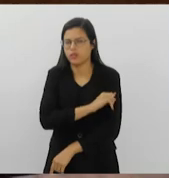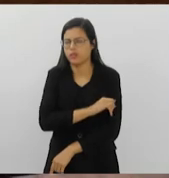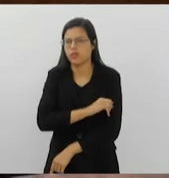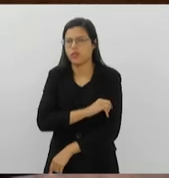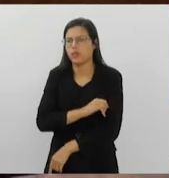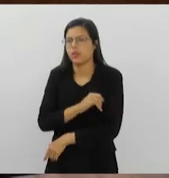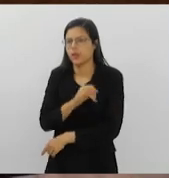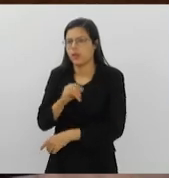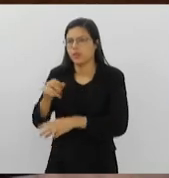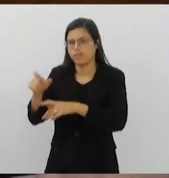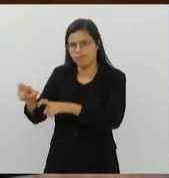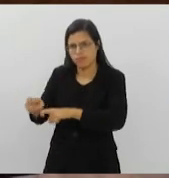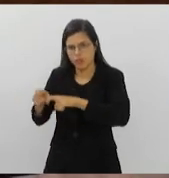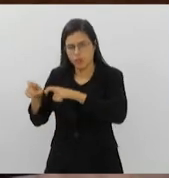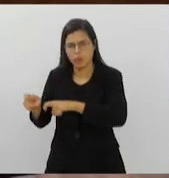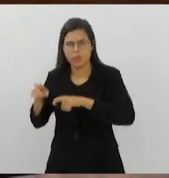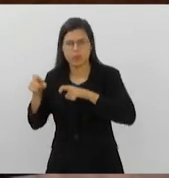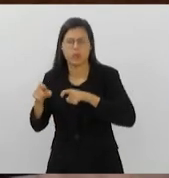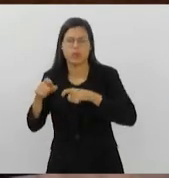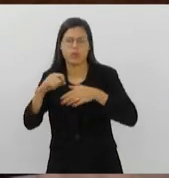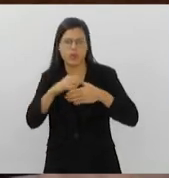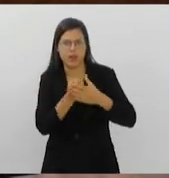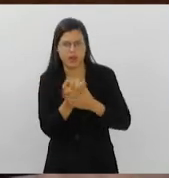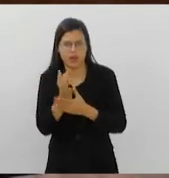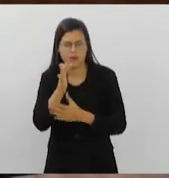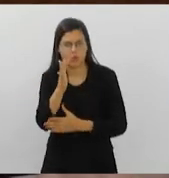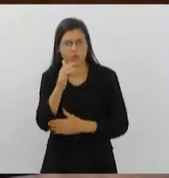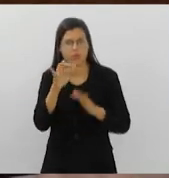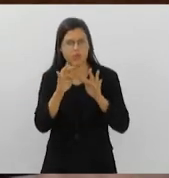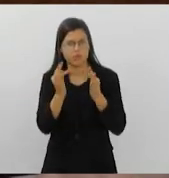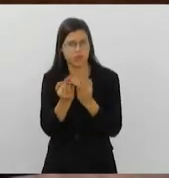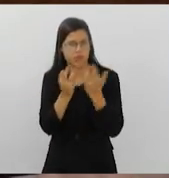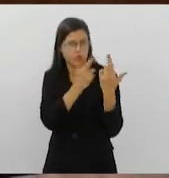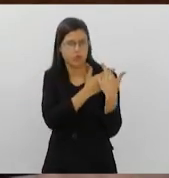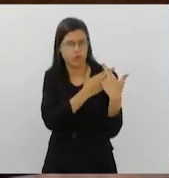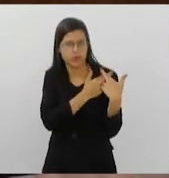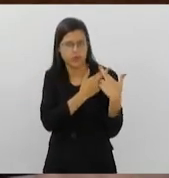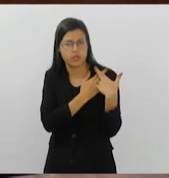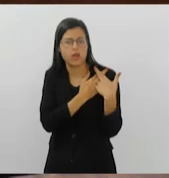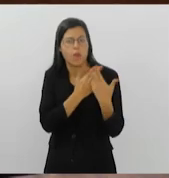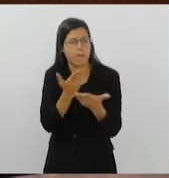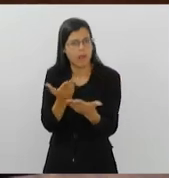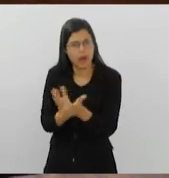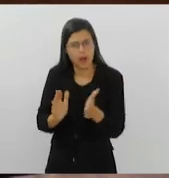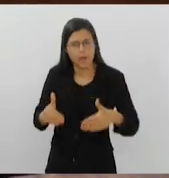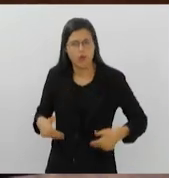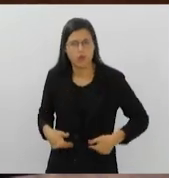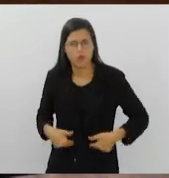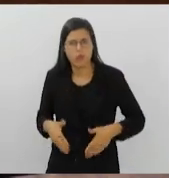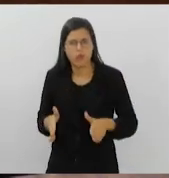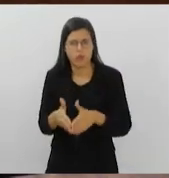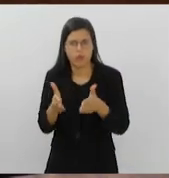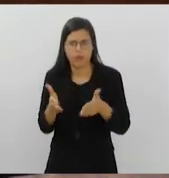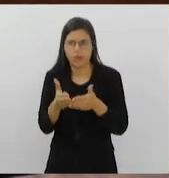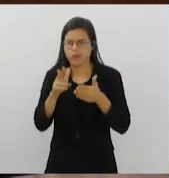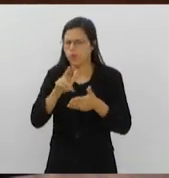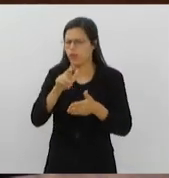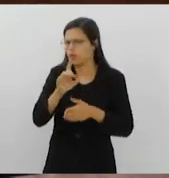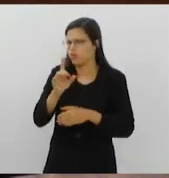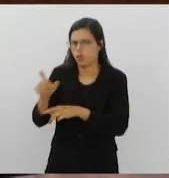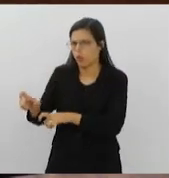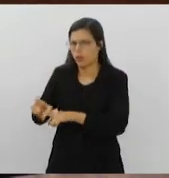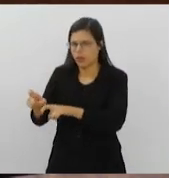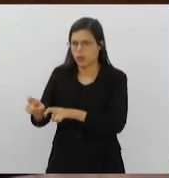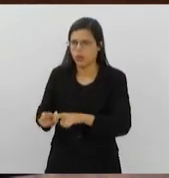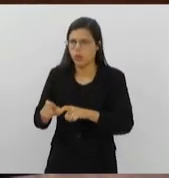a agricultura familiar, elas são responsáveis, inclusive, para sanar a fome e a pobreza, não só no interior do Rio de Janeiro,